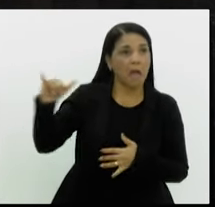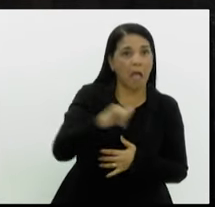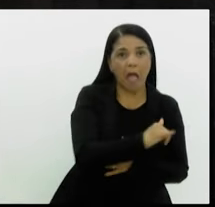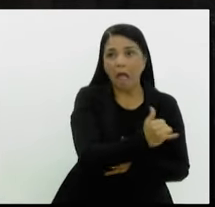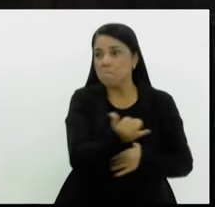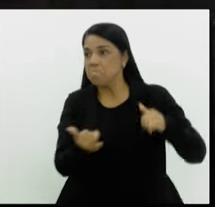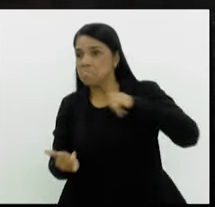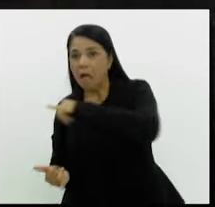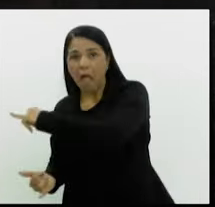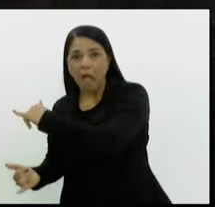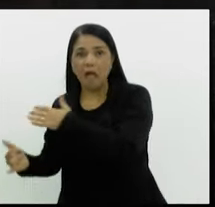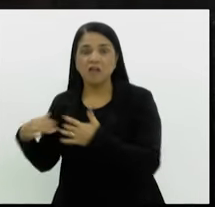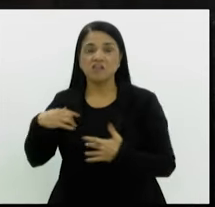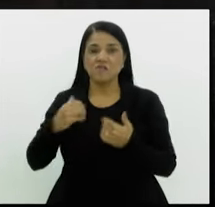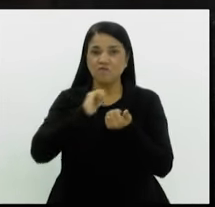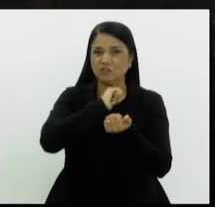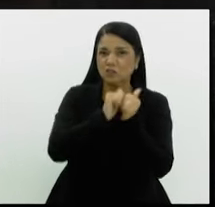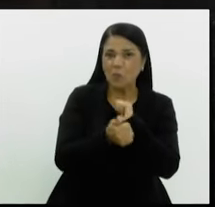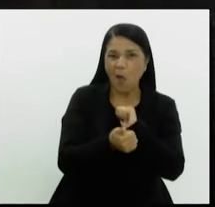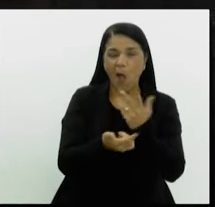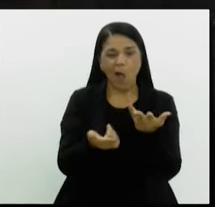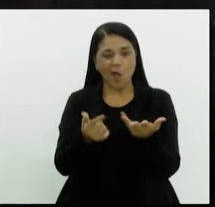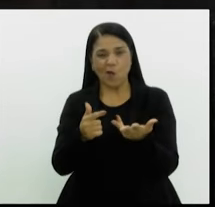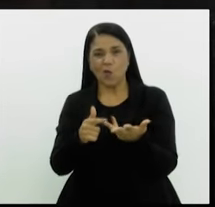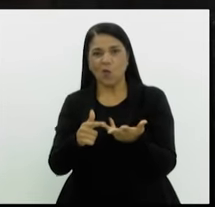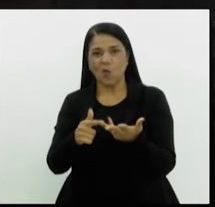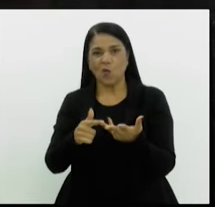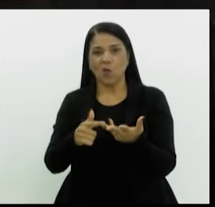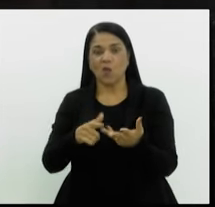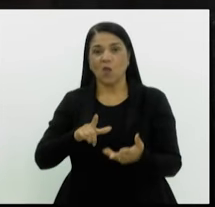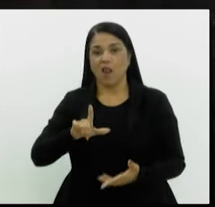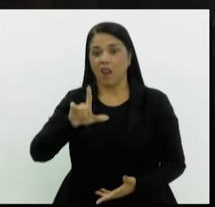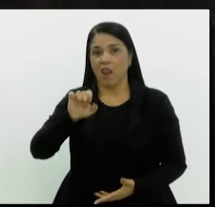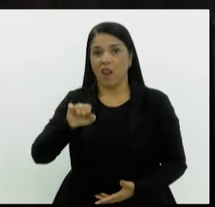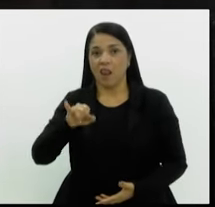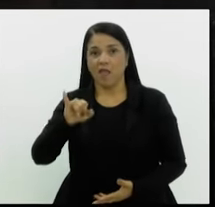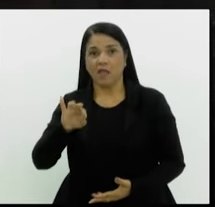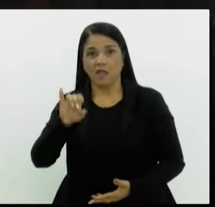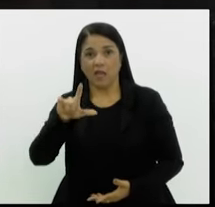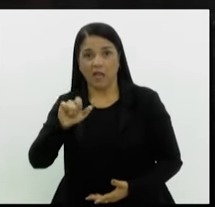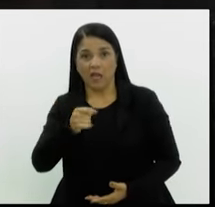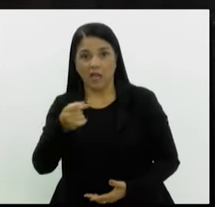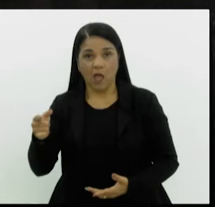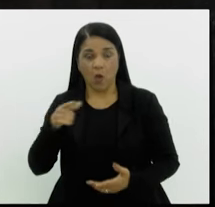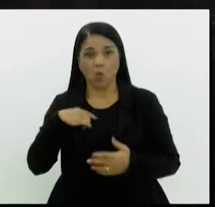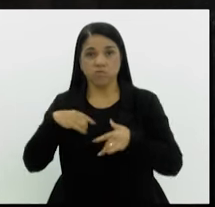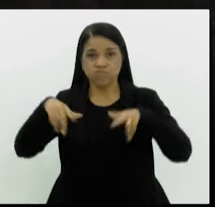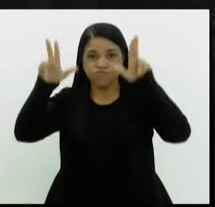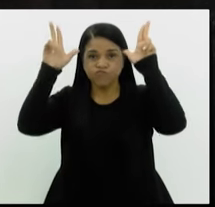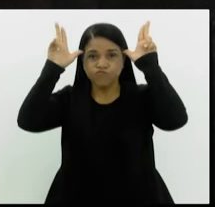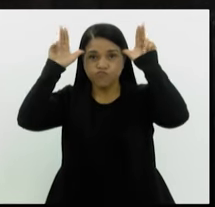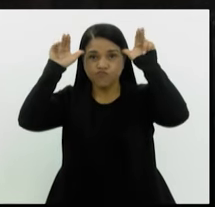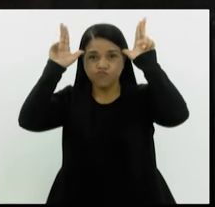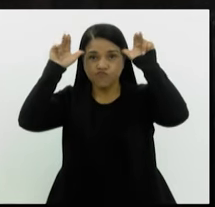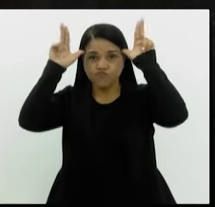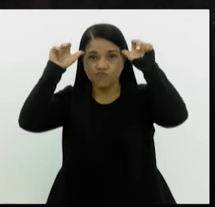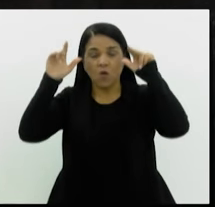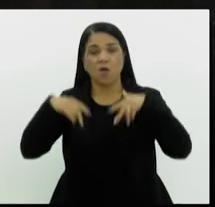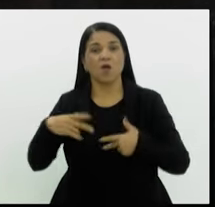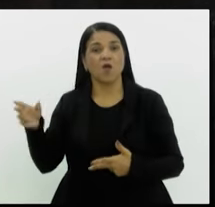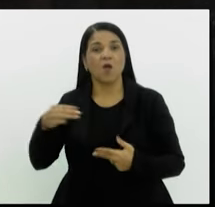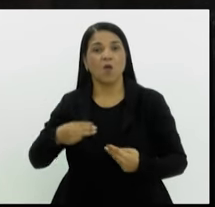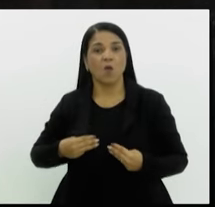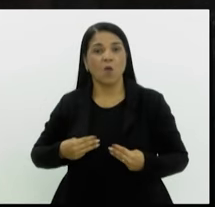ver jogos de futebol ou para ver leilões de cavalos, né, como é o caso do ministro